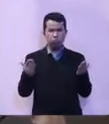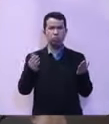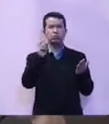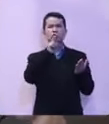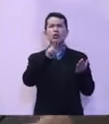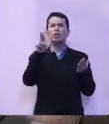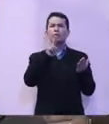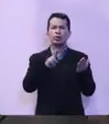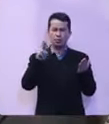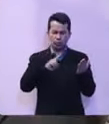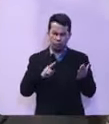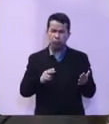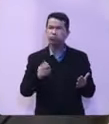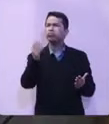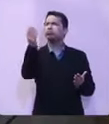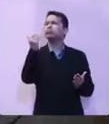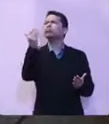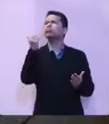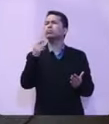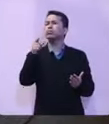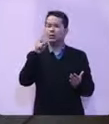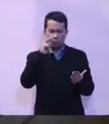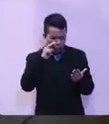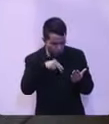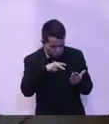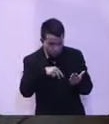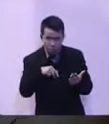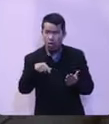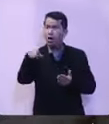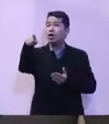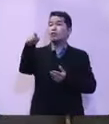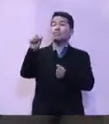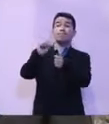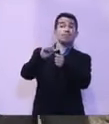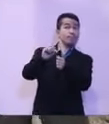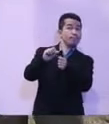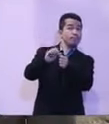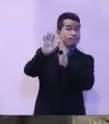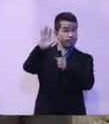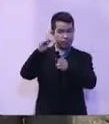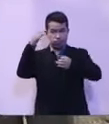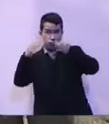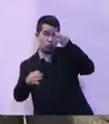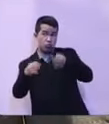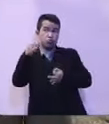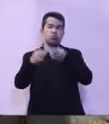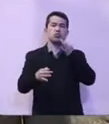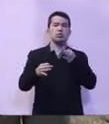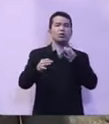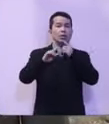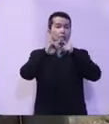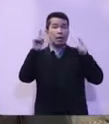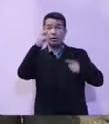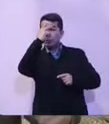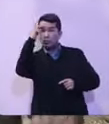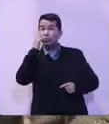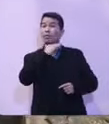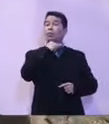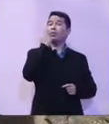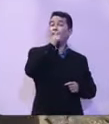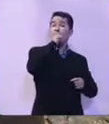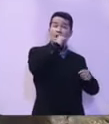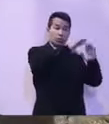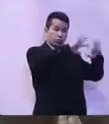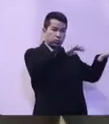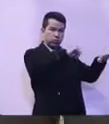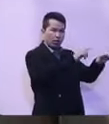cada um havia feito, conforme estava escrito nos livros. E aí o mar entregou os mortos que estavam nele. A